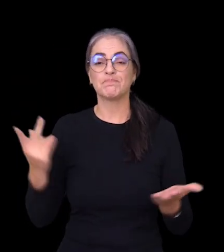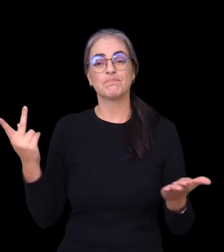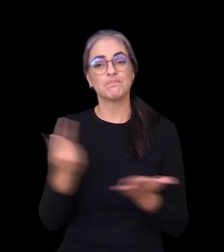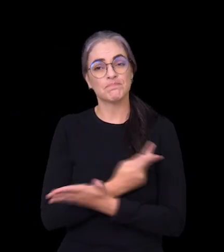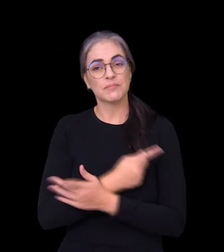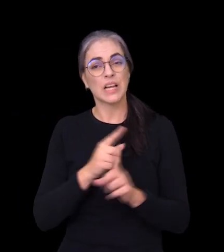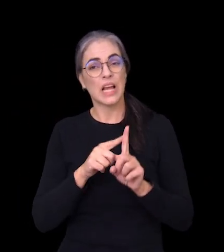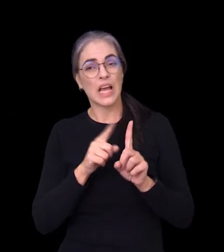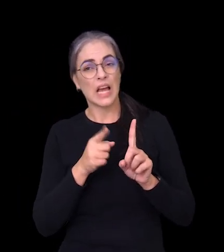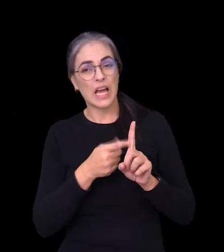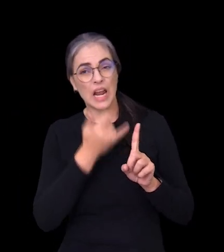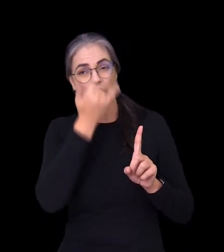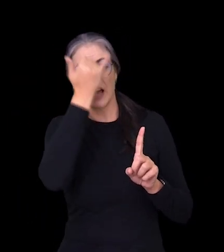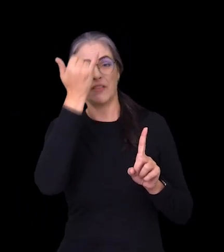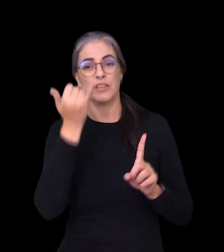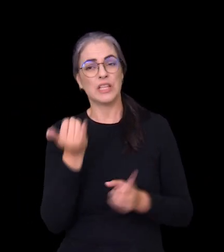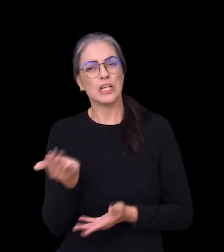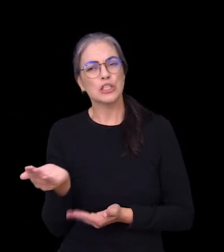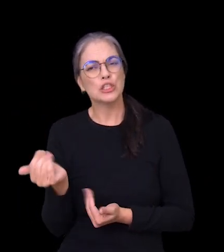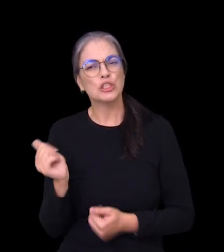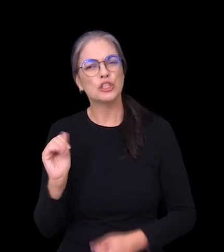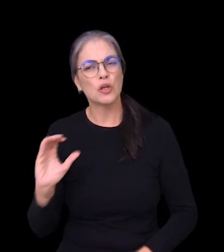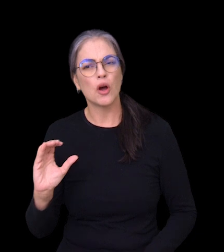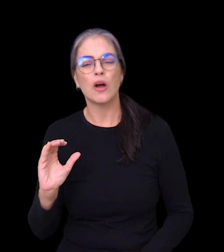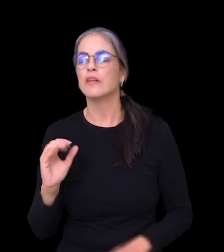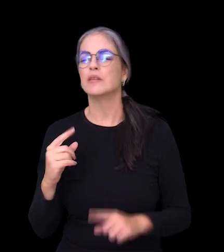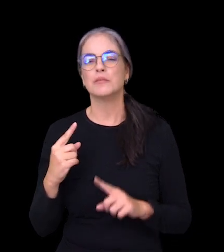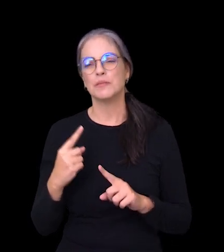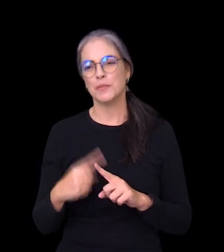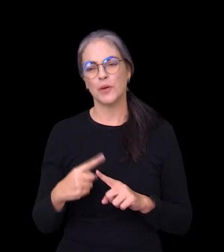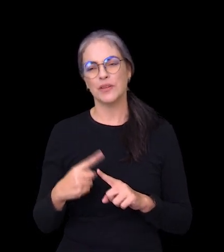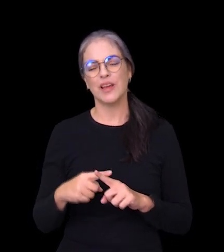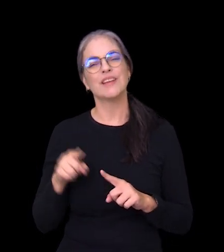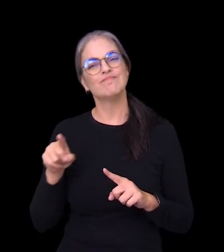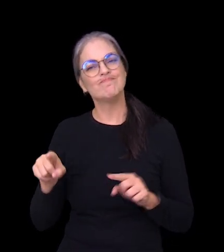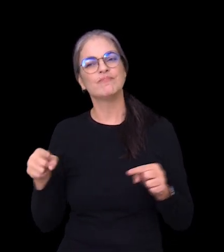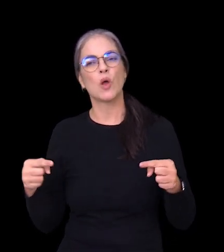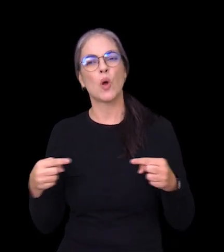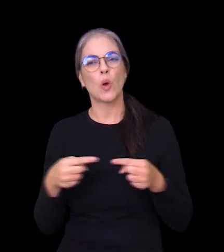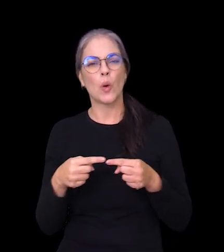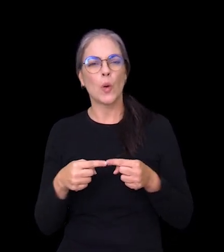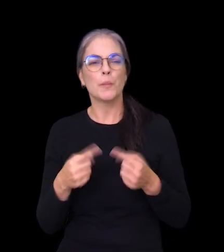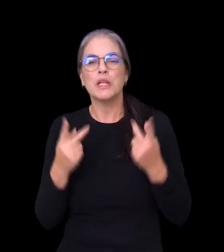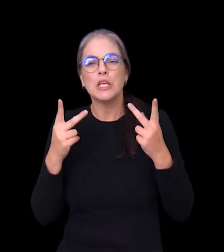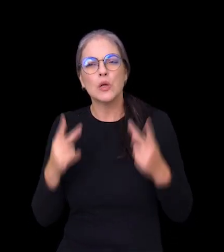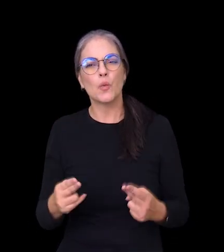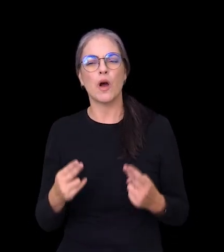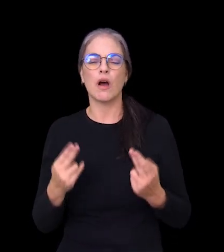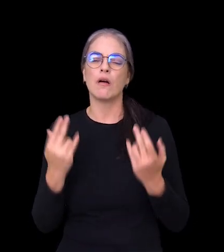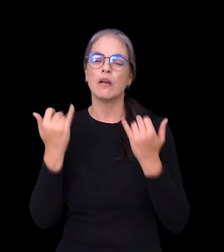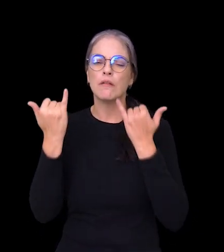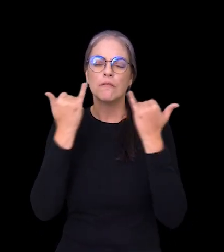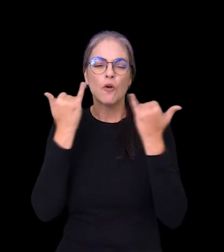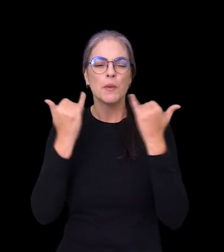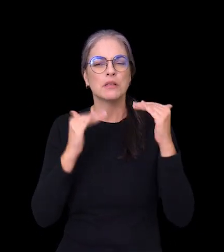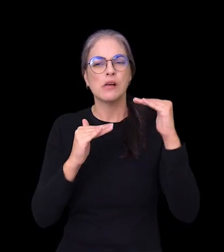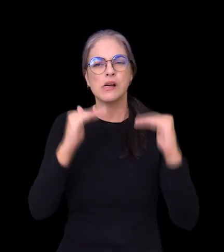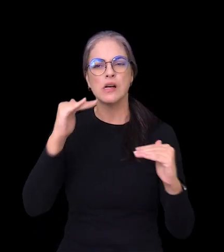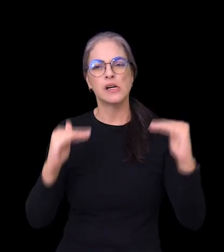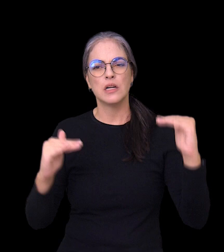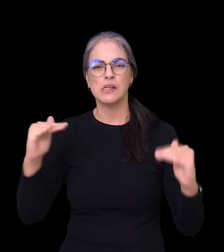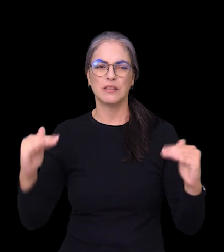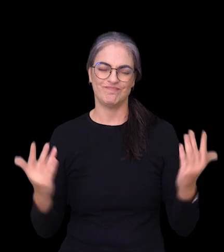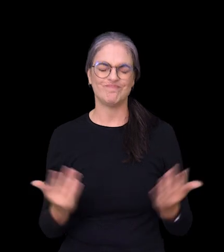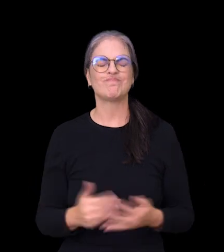ela acaba reproduzindo, os dados da gravidez na adolescência acaba reproduzindo um pouco o que são as desigualdades. Porque se a